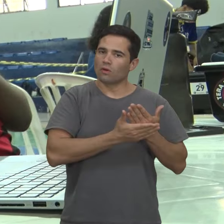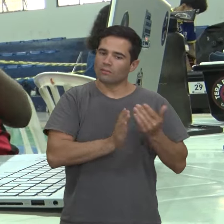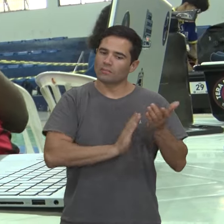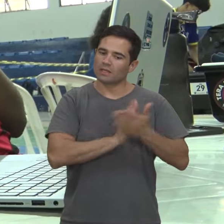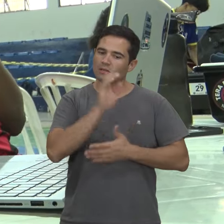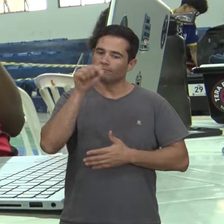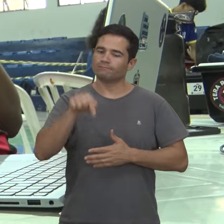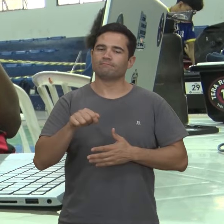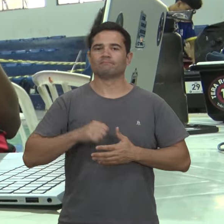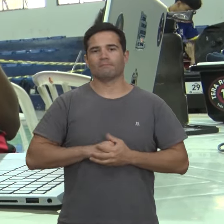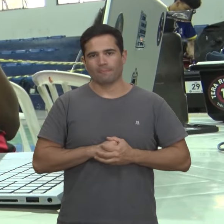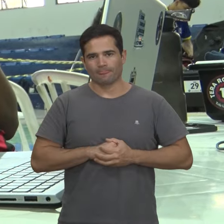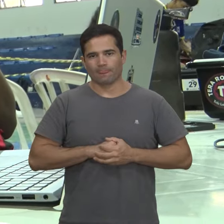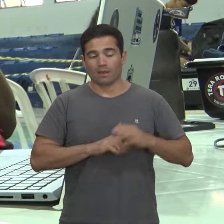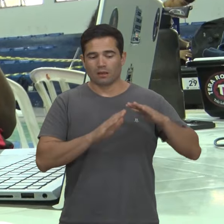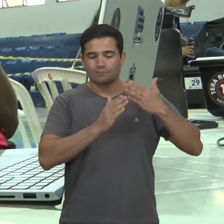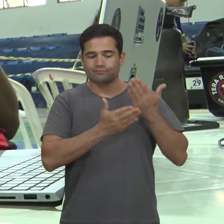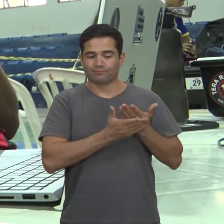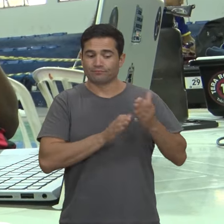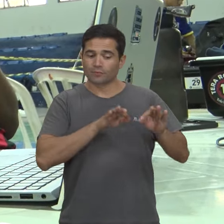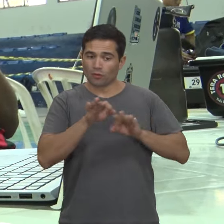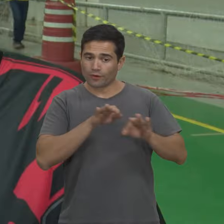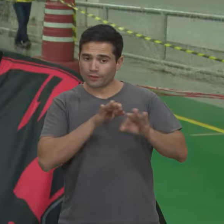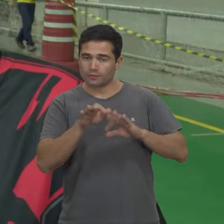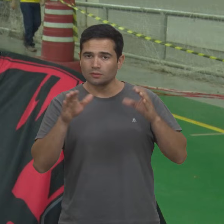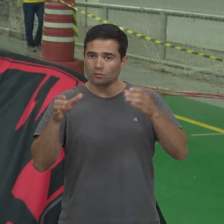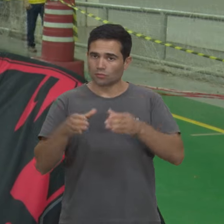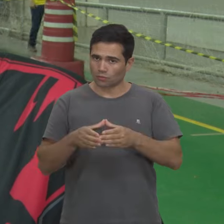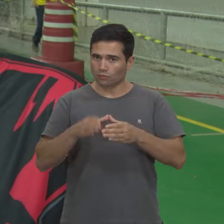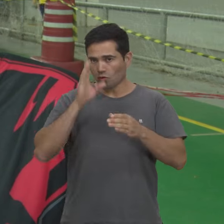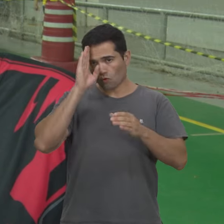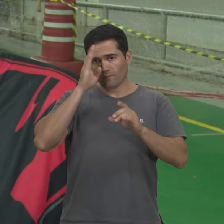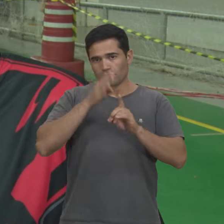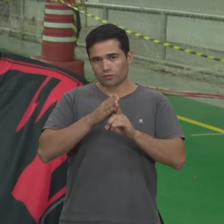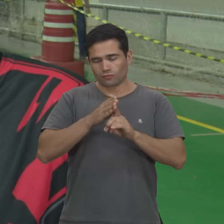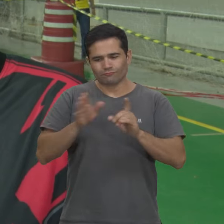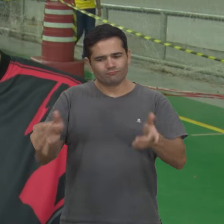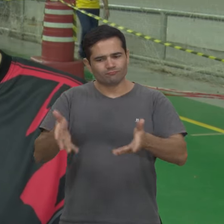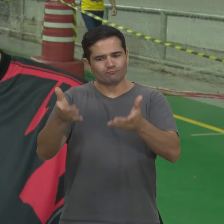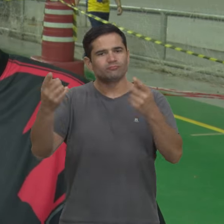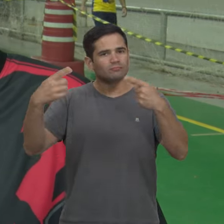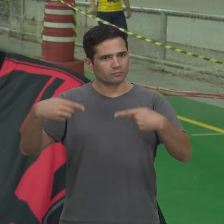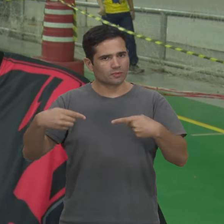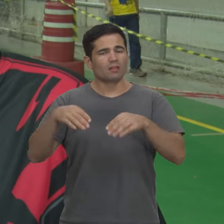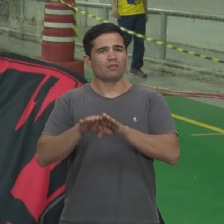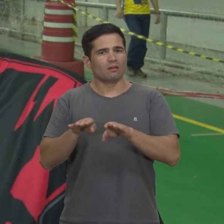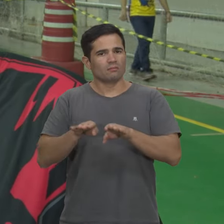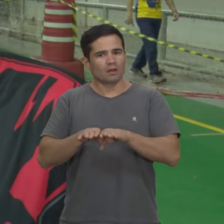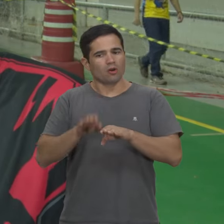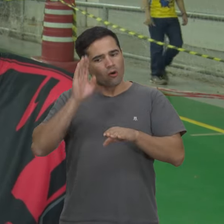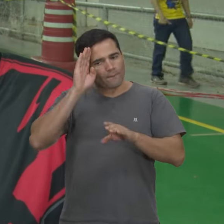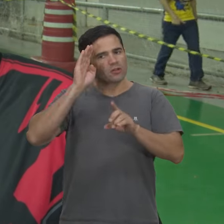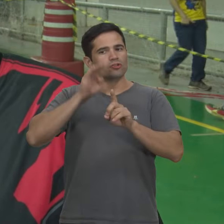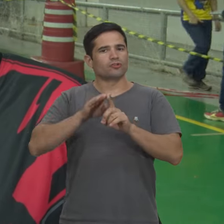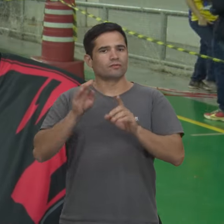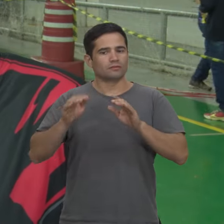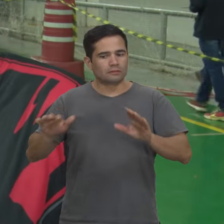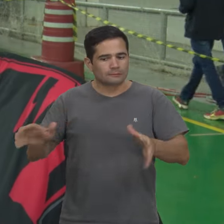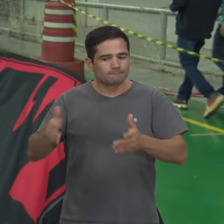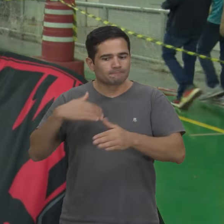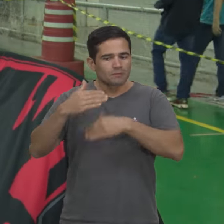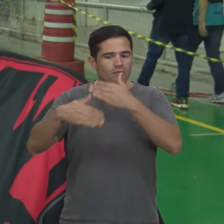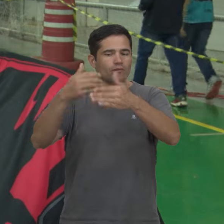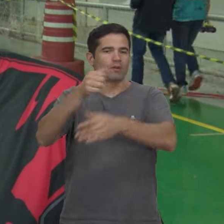para a competição. A escola, ela organiza as equipes com o objetivo de competir, mas também com o objetivo de desenvolver o aluno,